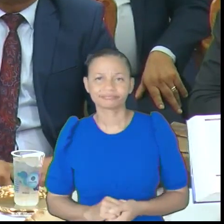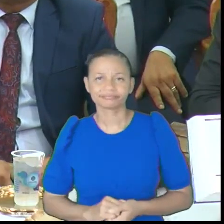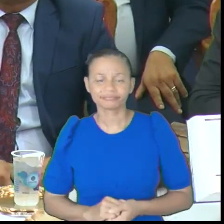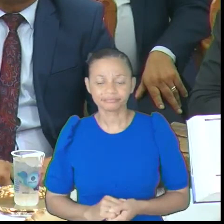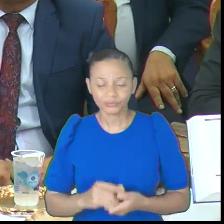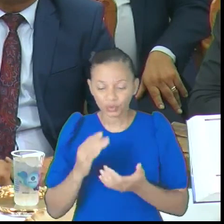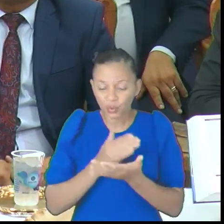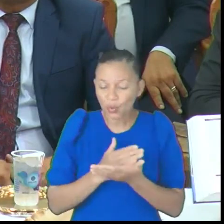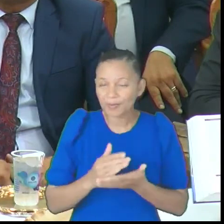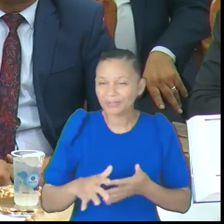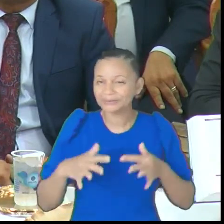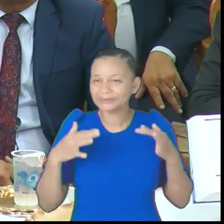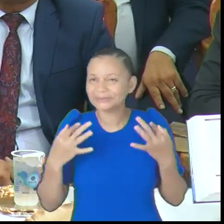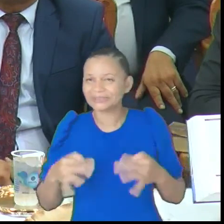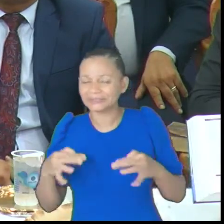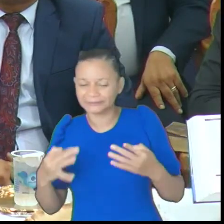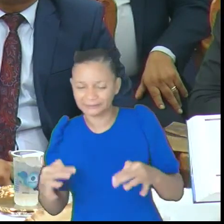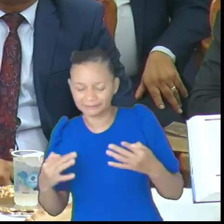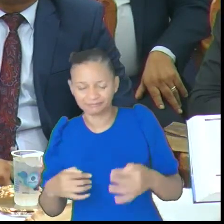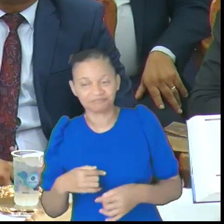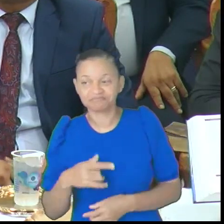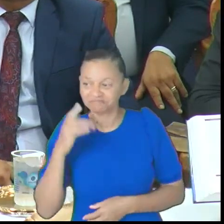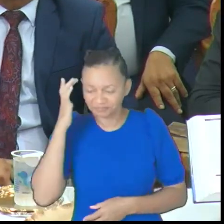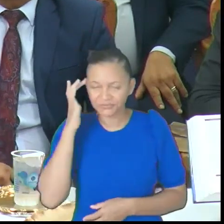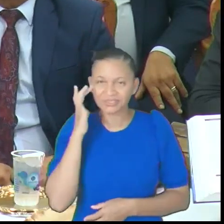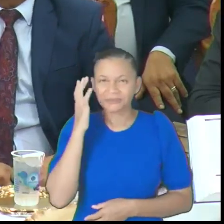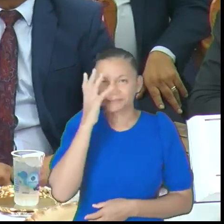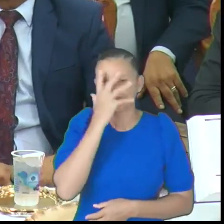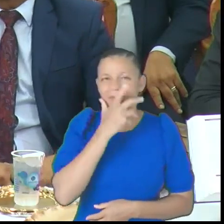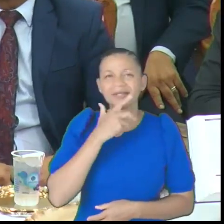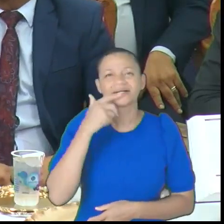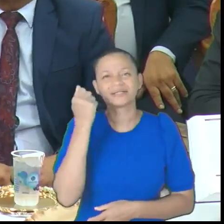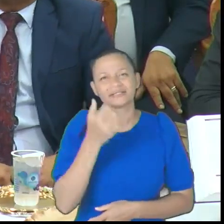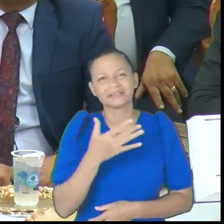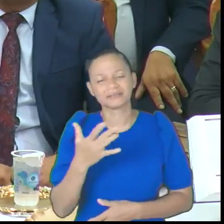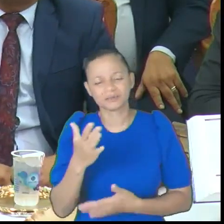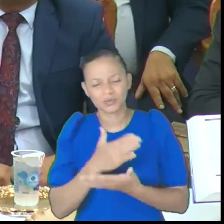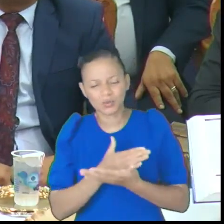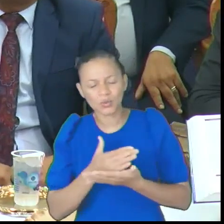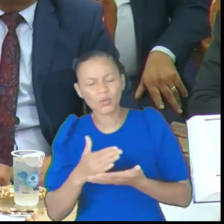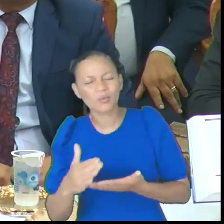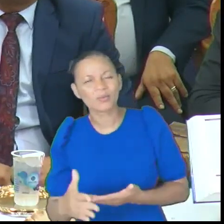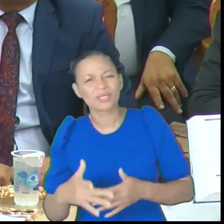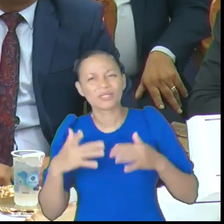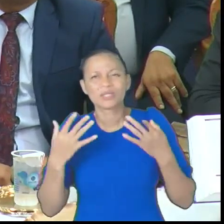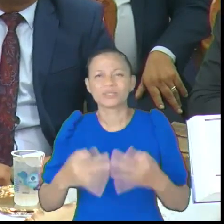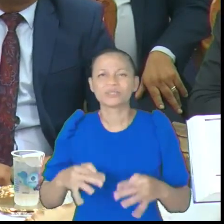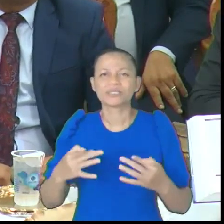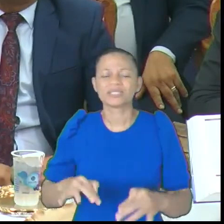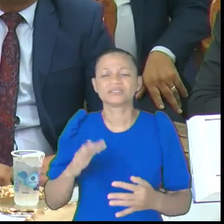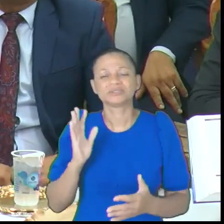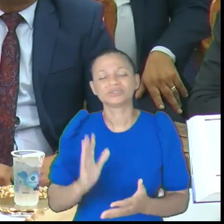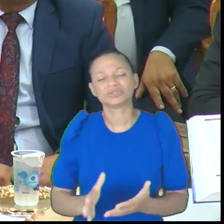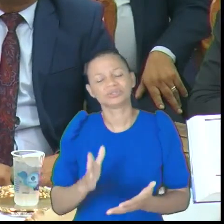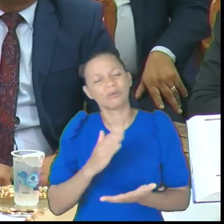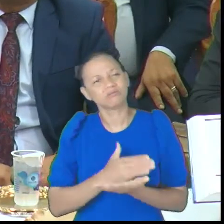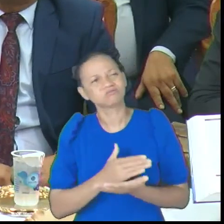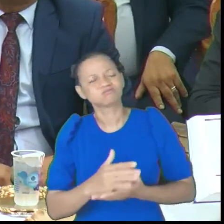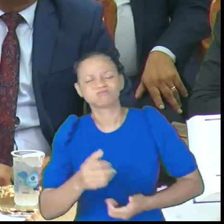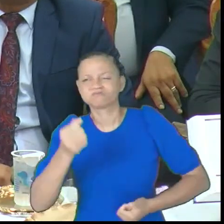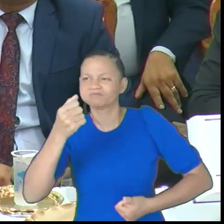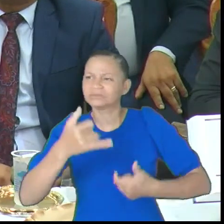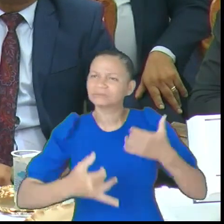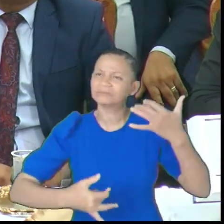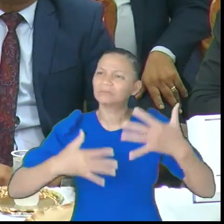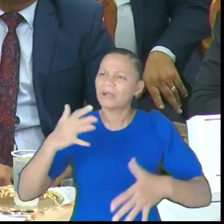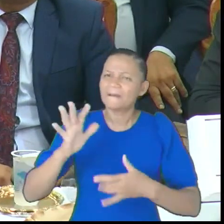das dores. Eu acho bonito, porque no início do princípio das dores, ele já começa destacando